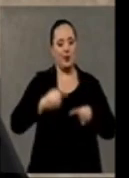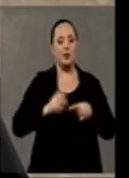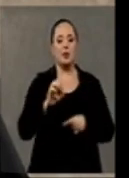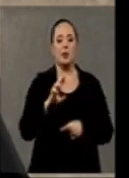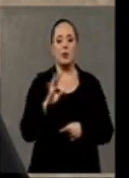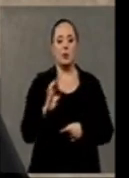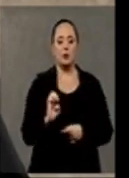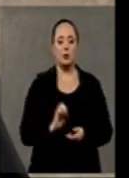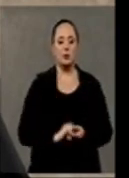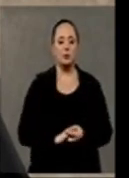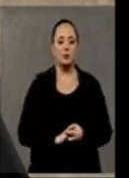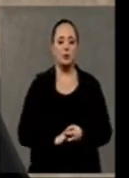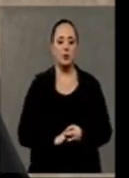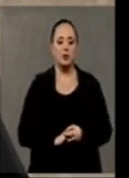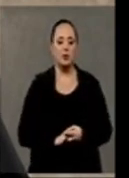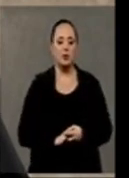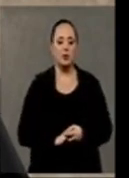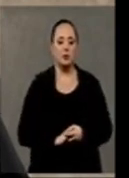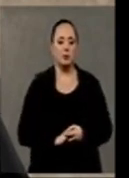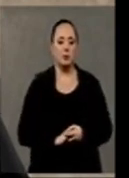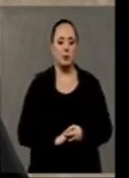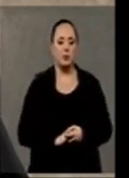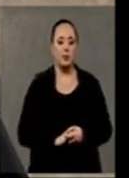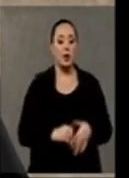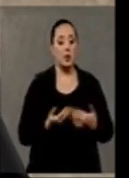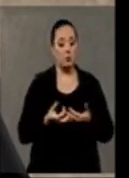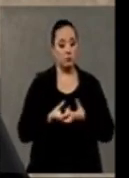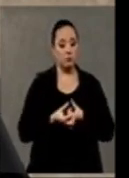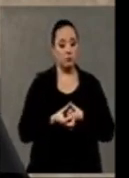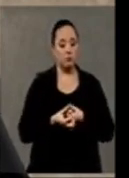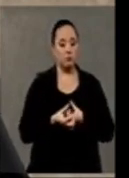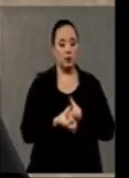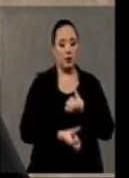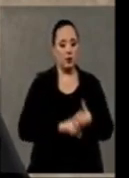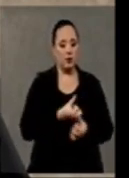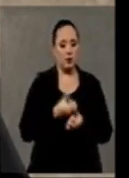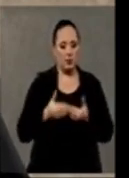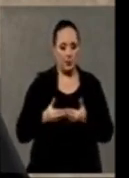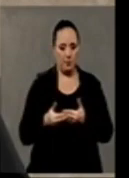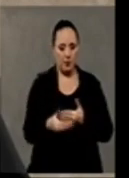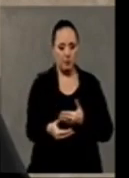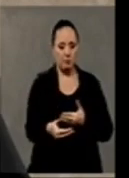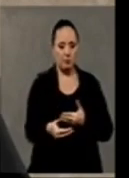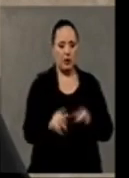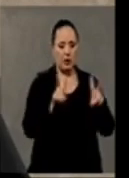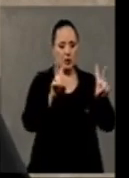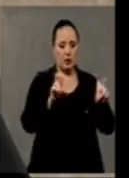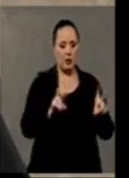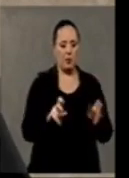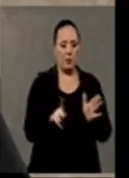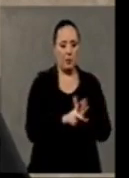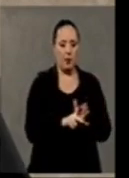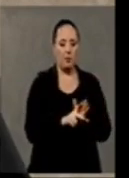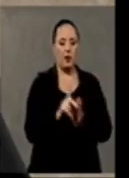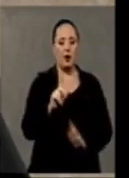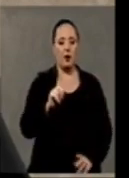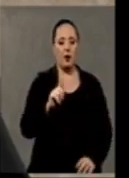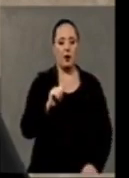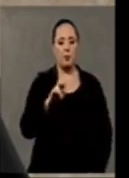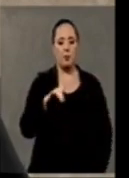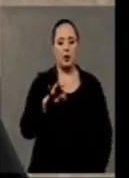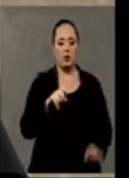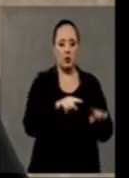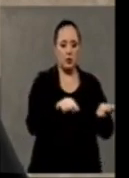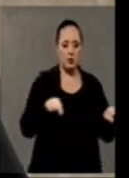corte foram priorizadas para este semestre além das demandas oriundas dos gabinetes de vossas excelências